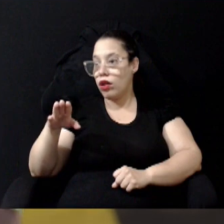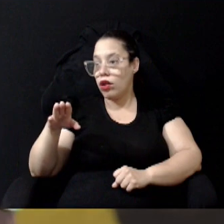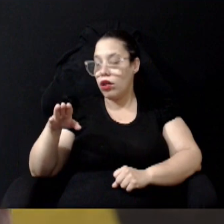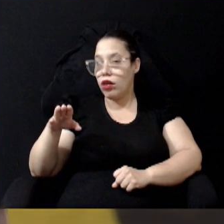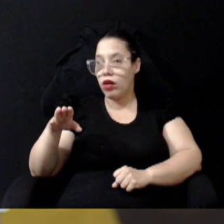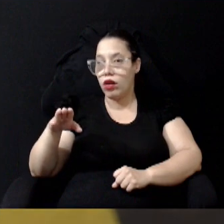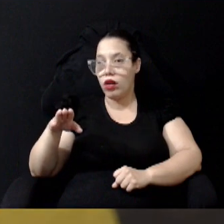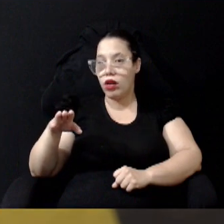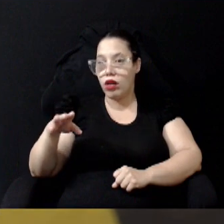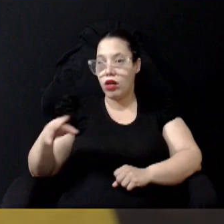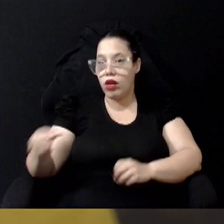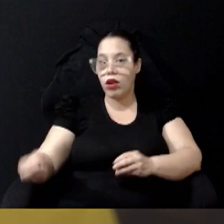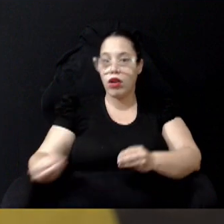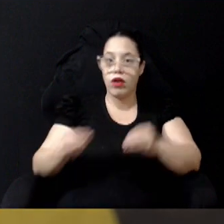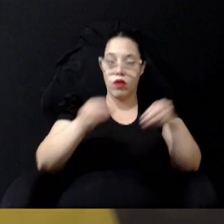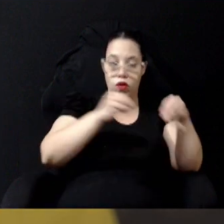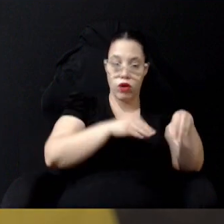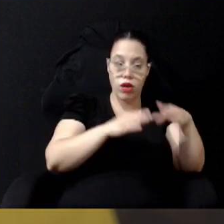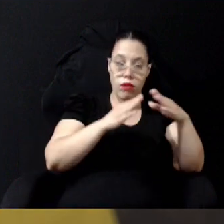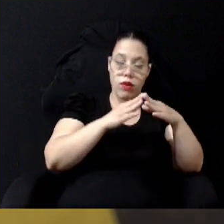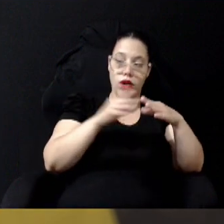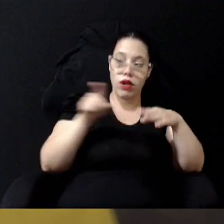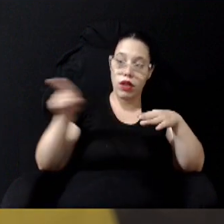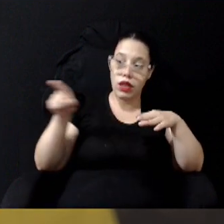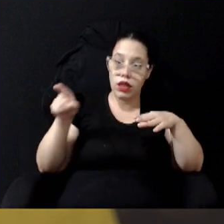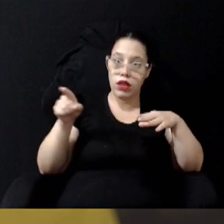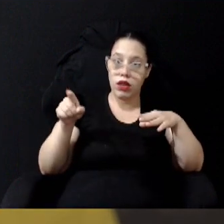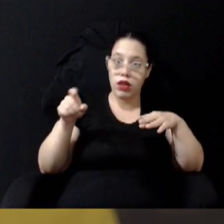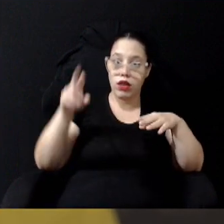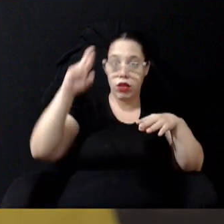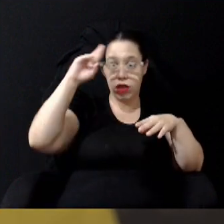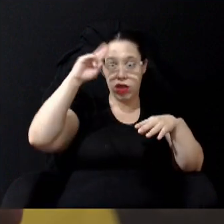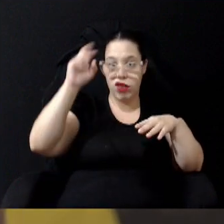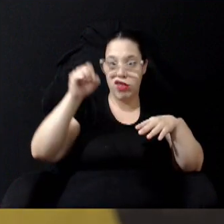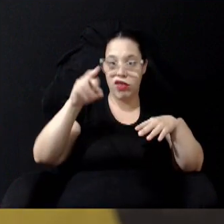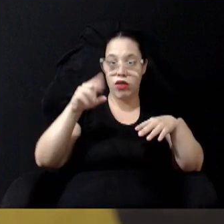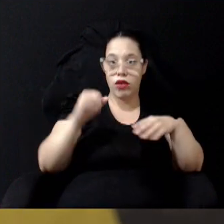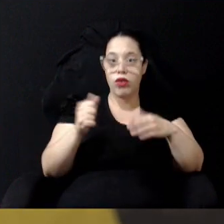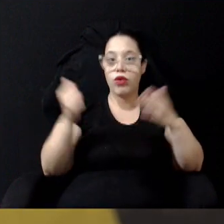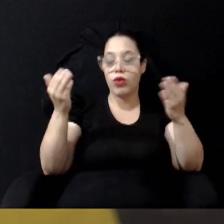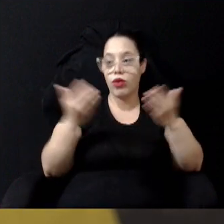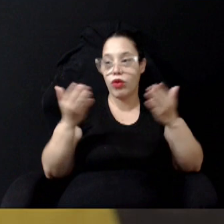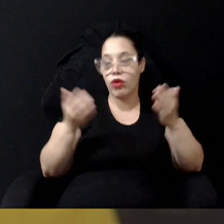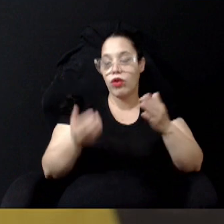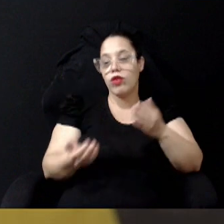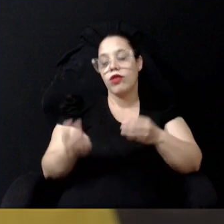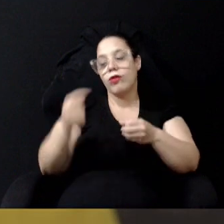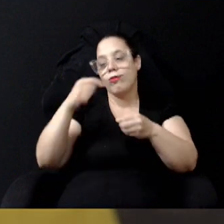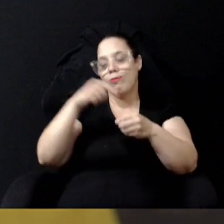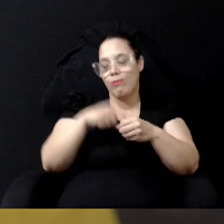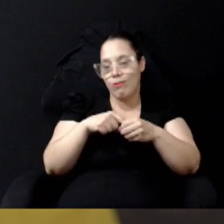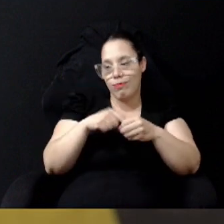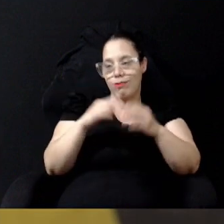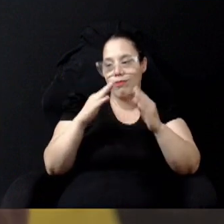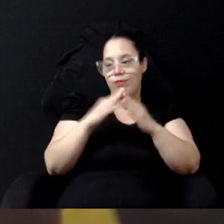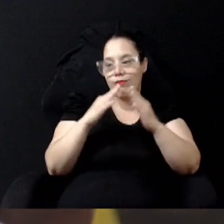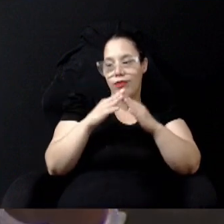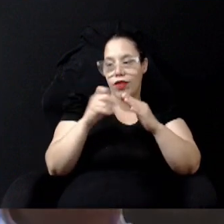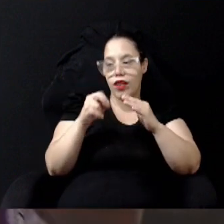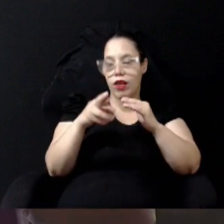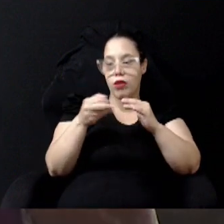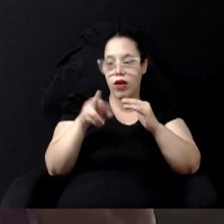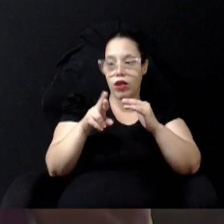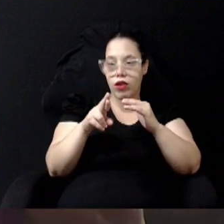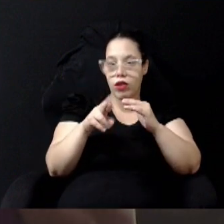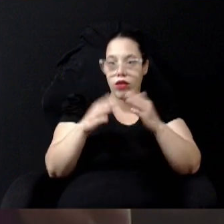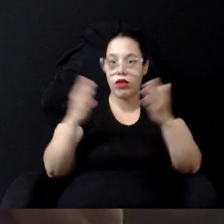ela voltasse para a casa dele, aonde a dona Sônia se encontra hoje, de volta na casa desse desembargador. E agora